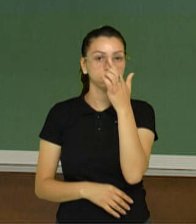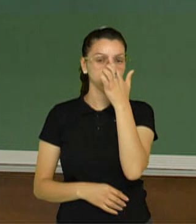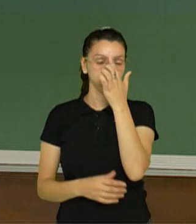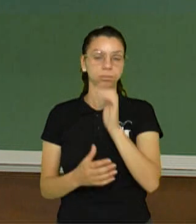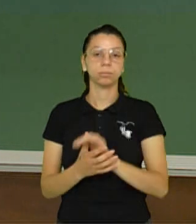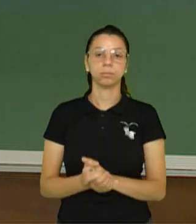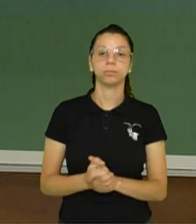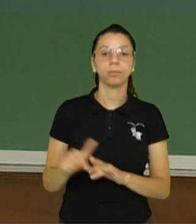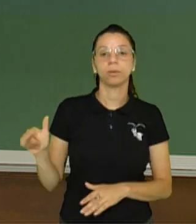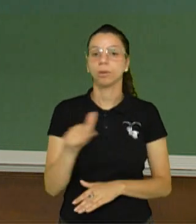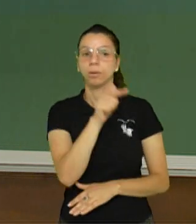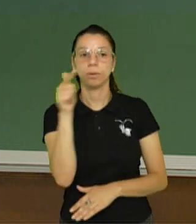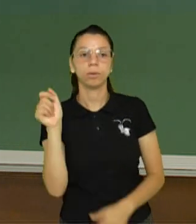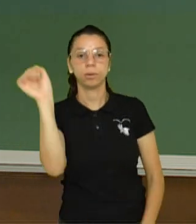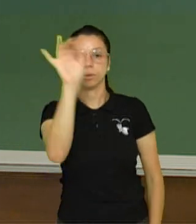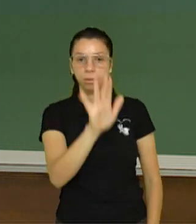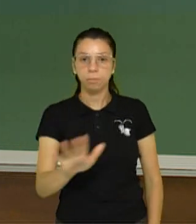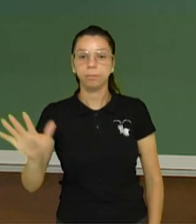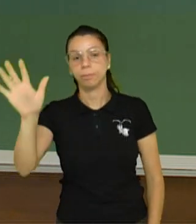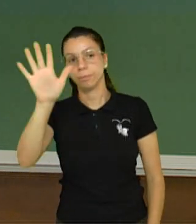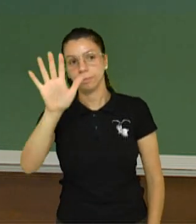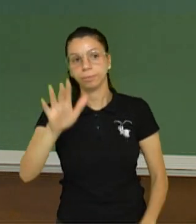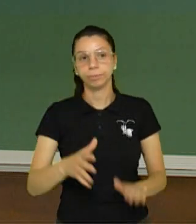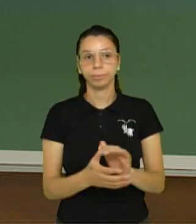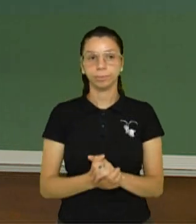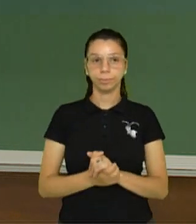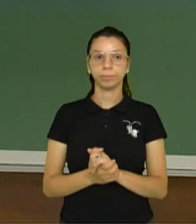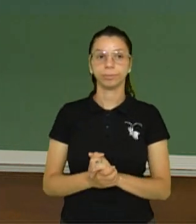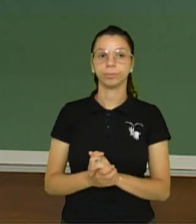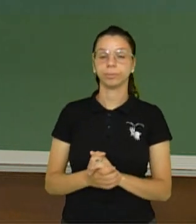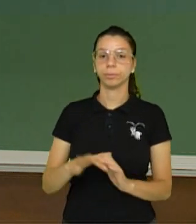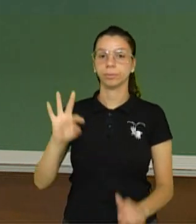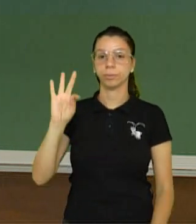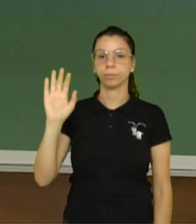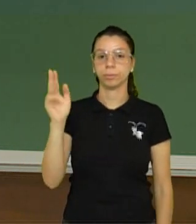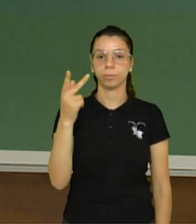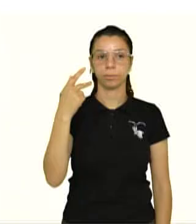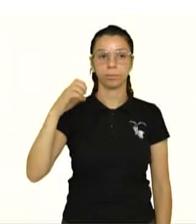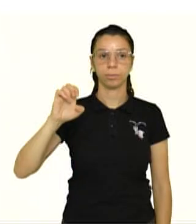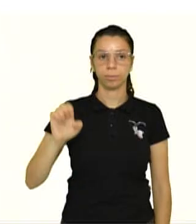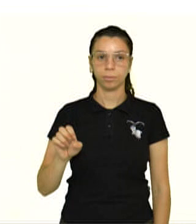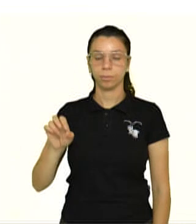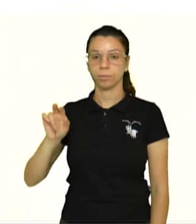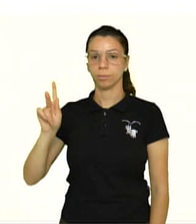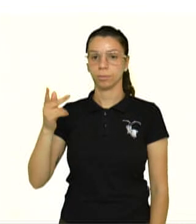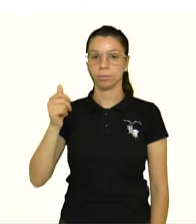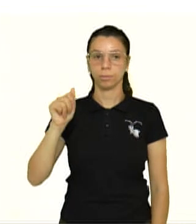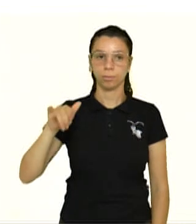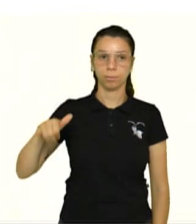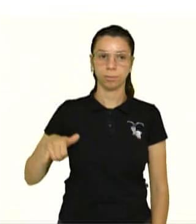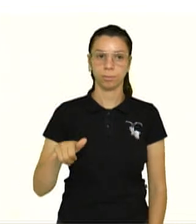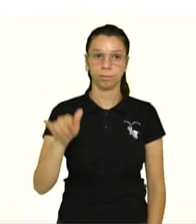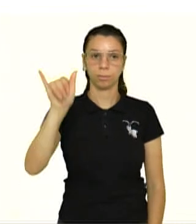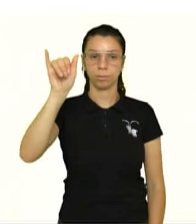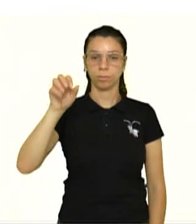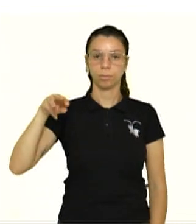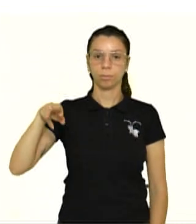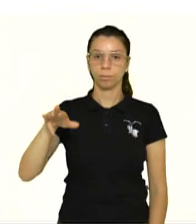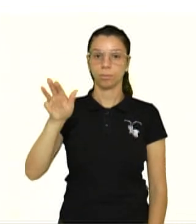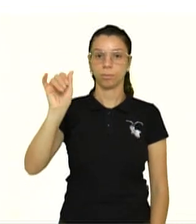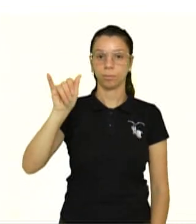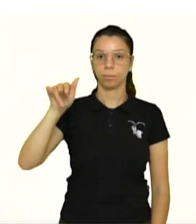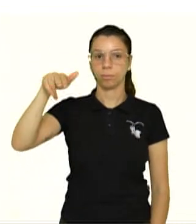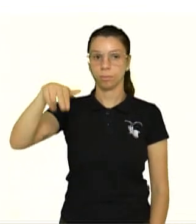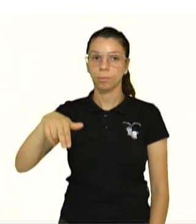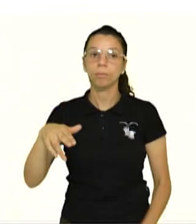Aqui outra imagem, The Hay Wain, de John Constable, ali de